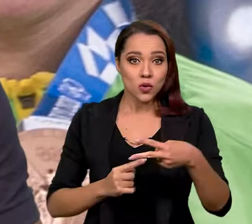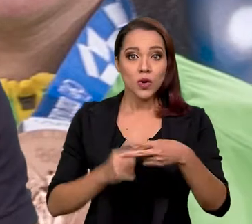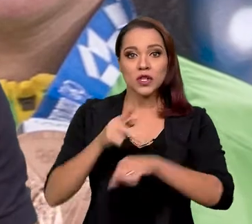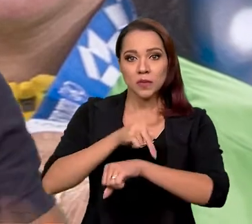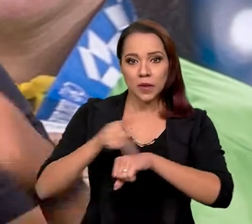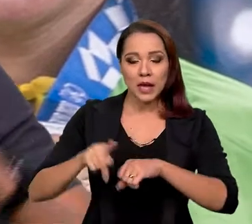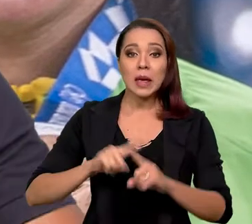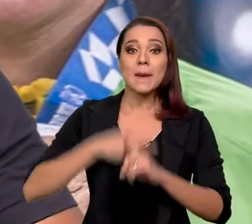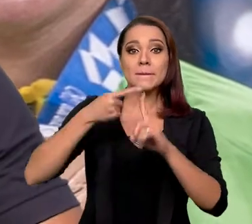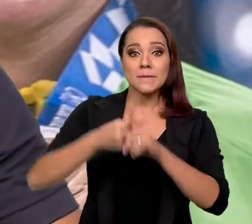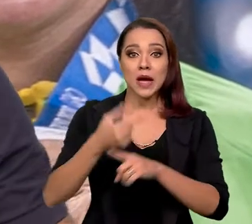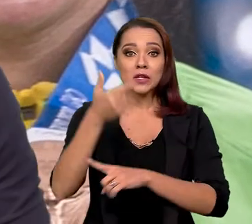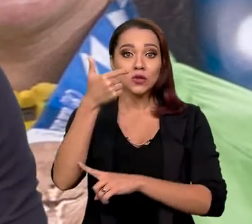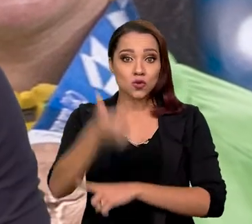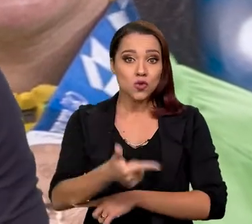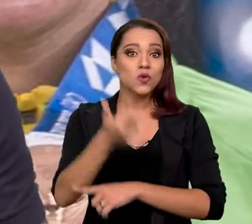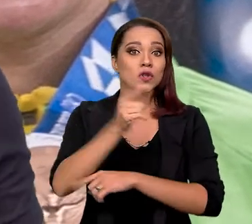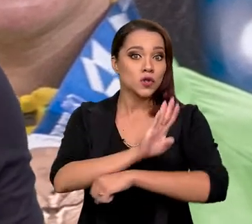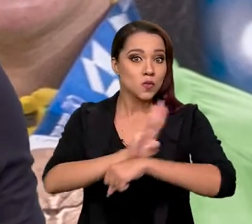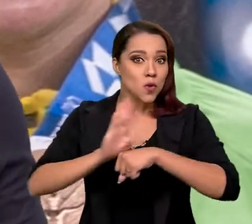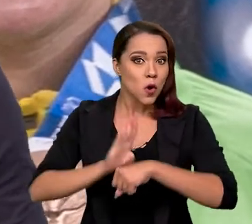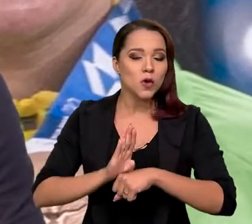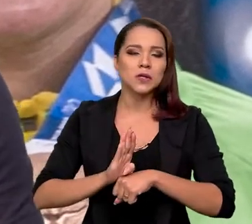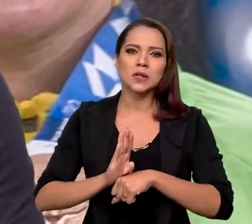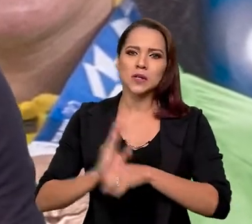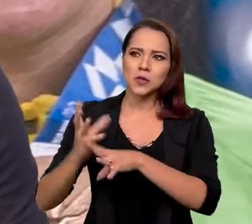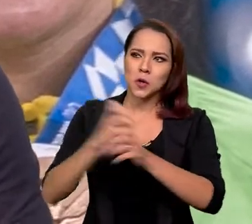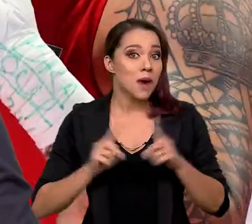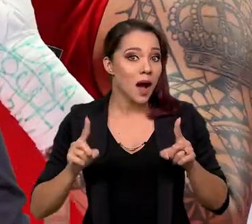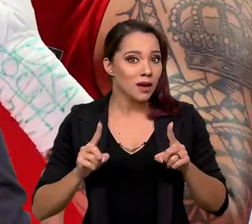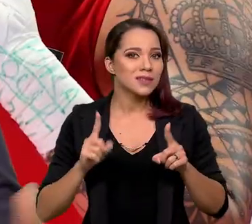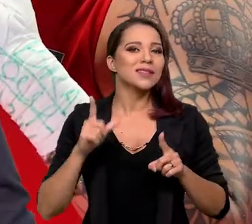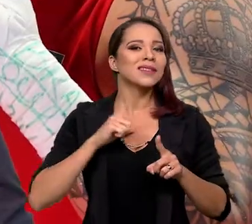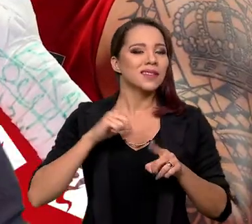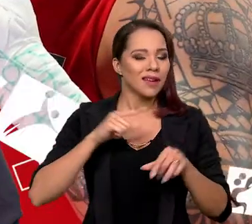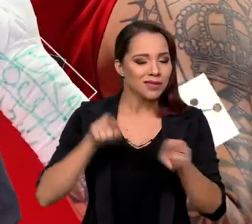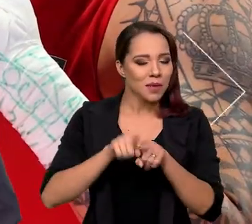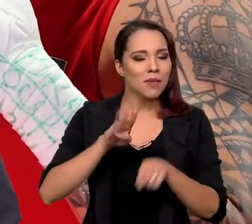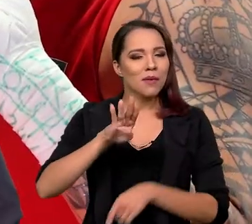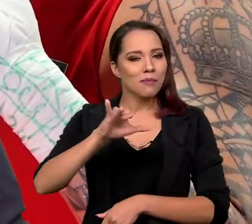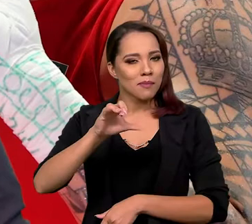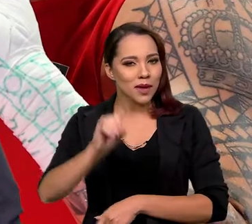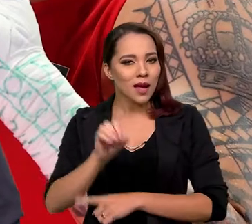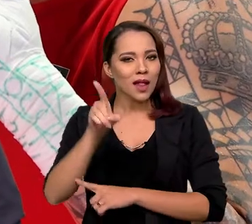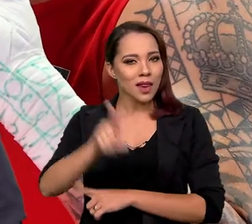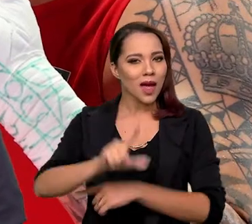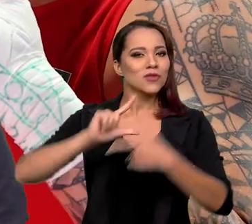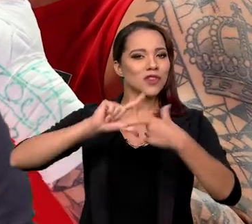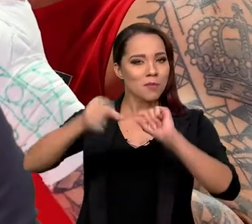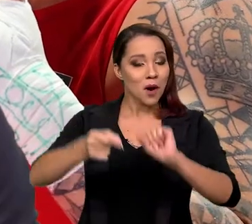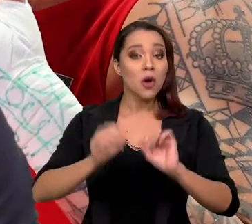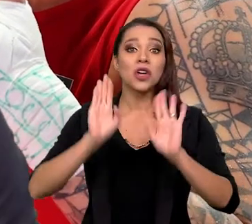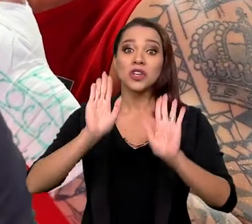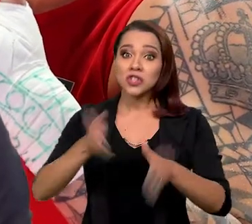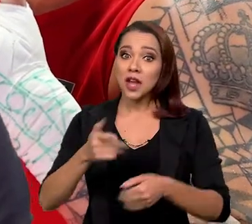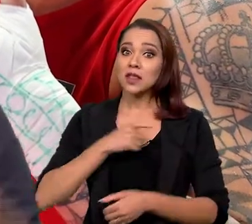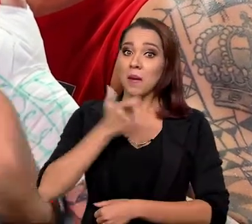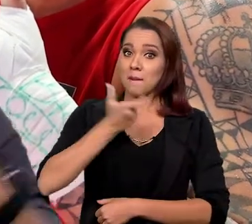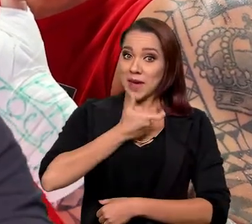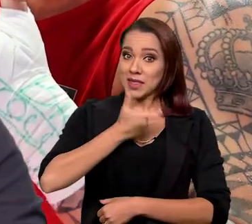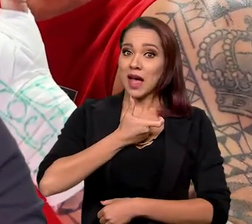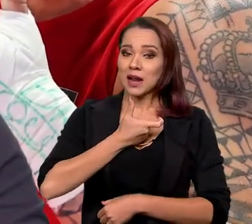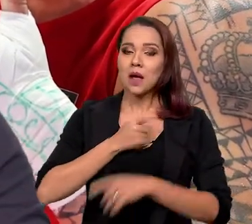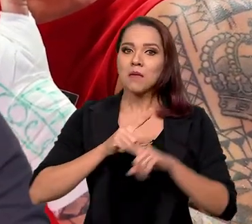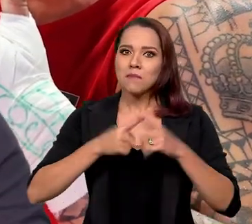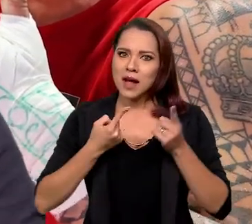2 de prata e mais 2 de bronze. 7 no total. Mas a gente ainda tem a Bia Ferreira lá em Tóquio, que